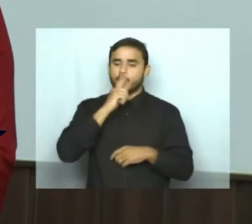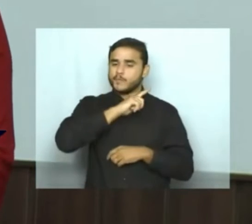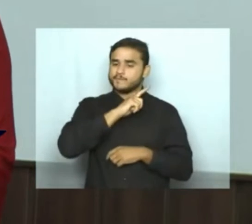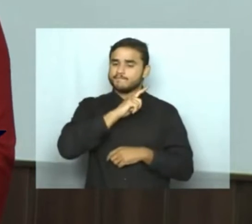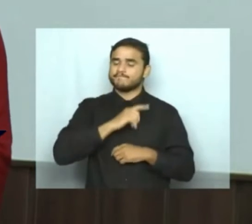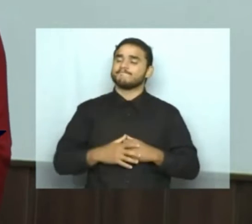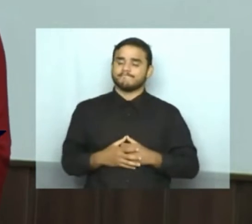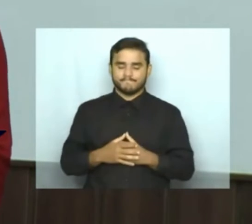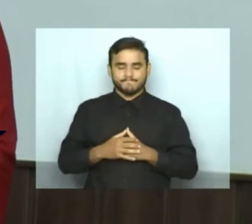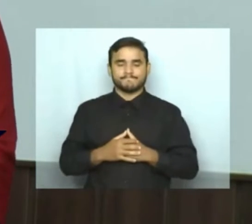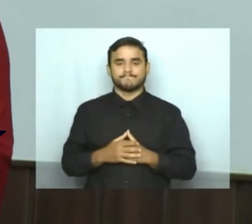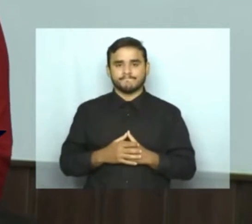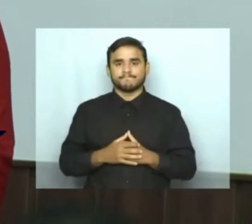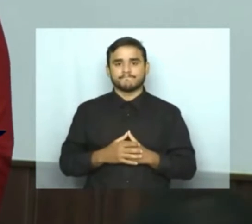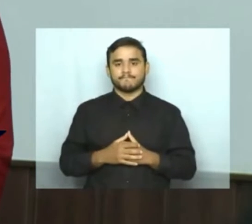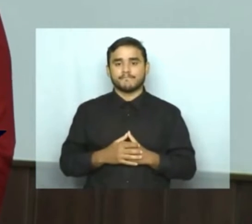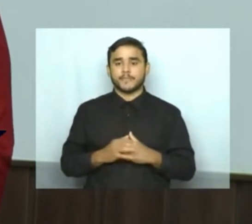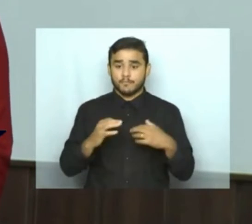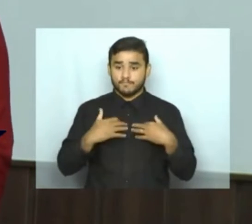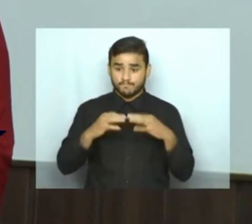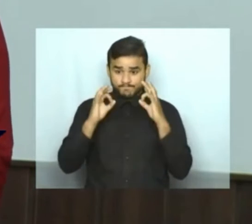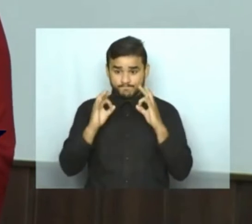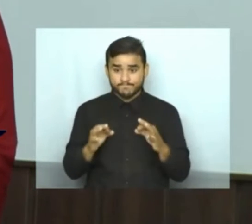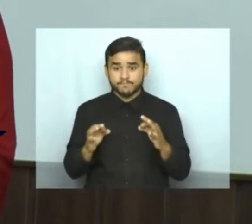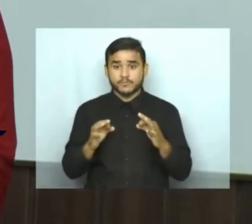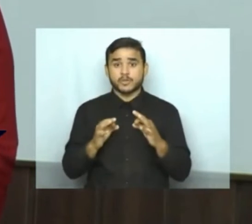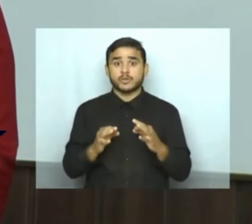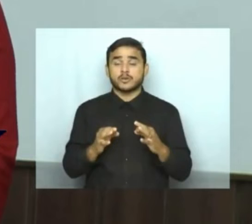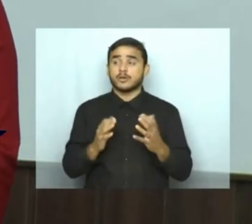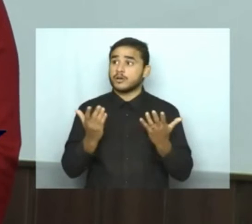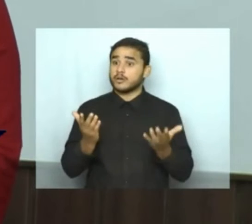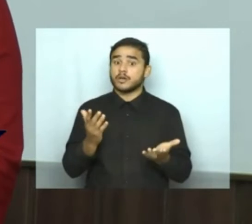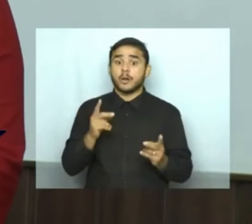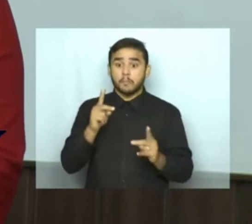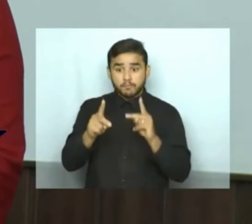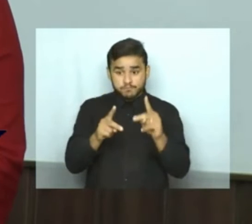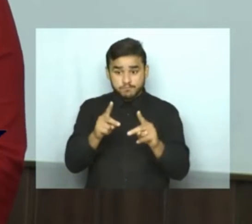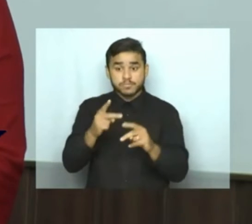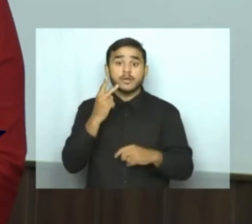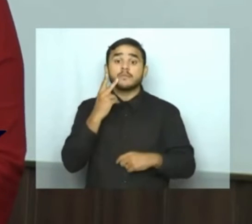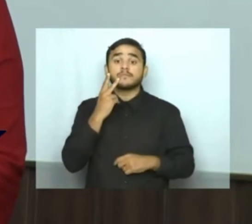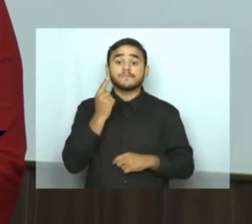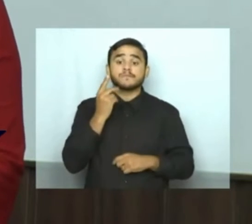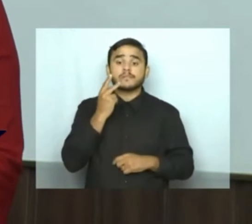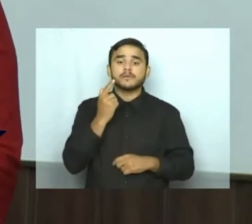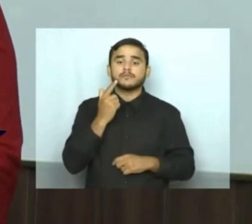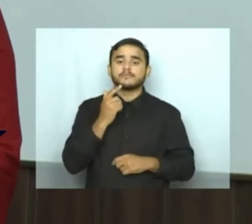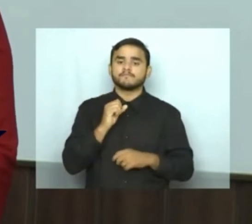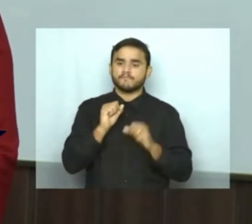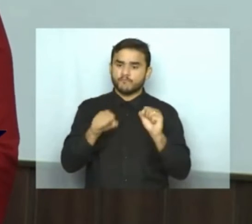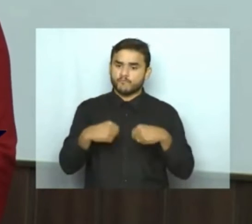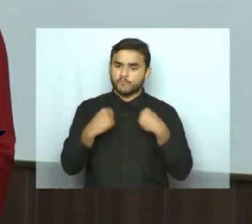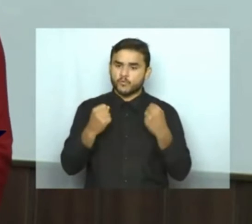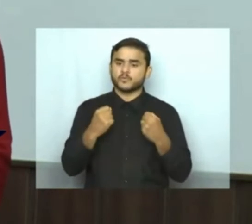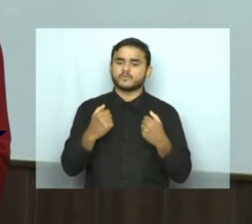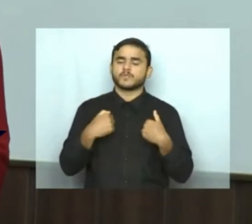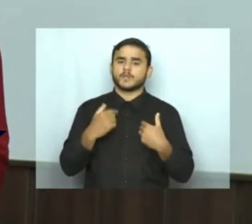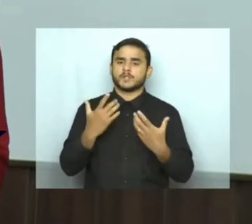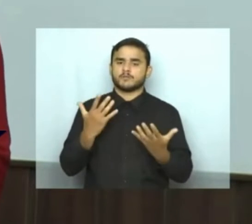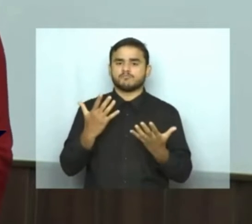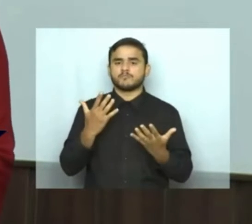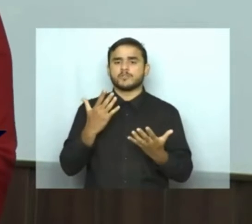eu tenho dito e reafirmo aqui o meu compromisso com o povo do Ceará de fazer o mandato mais atuante da história da